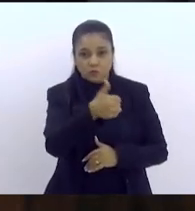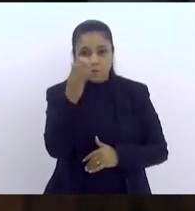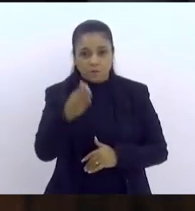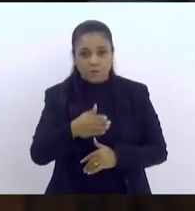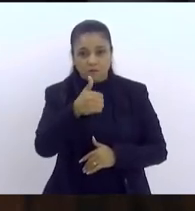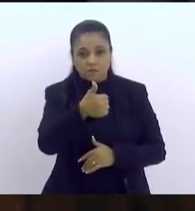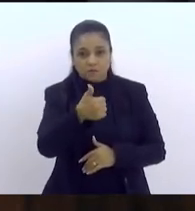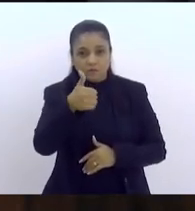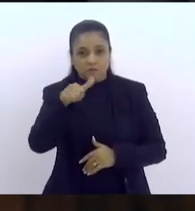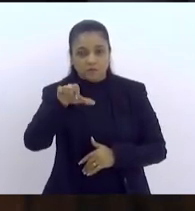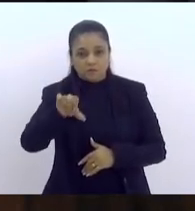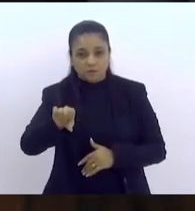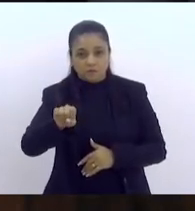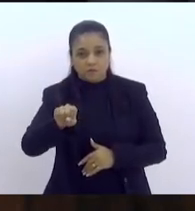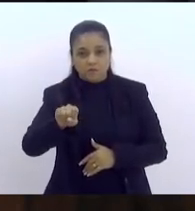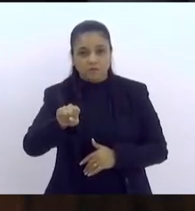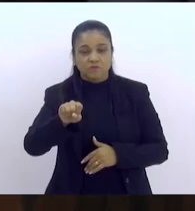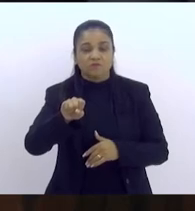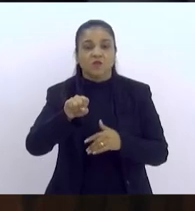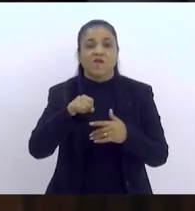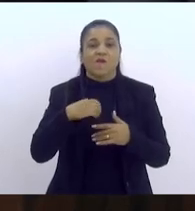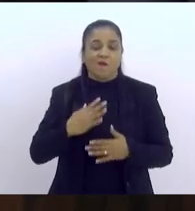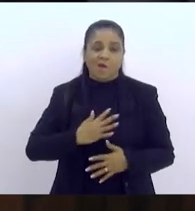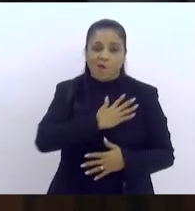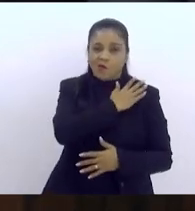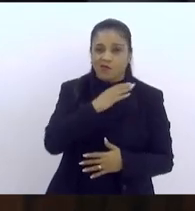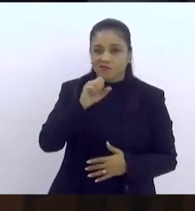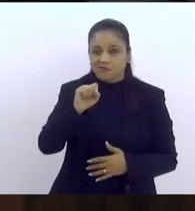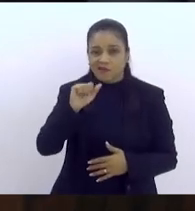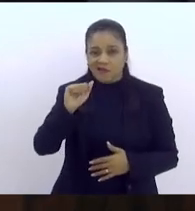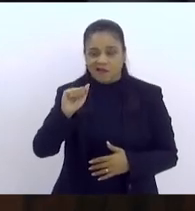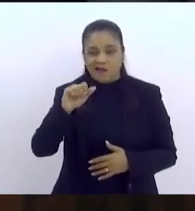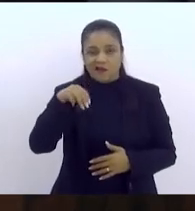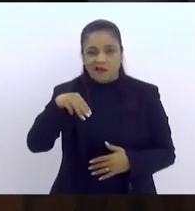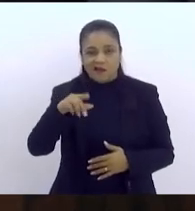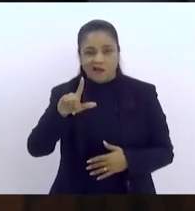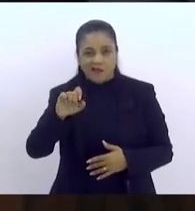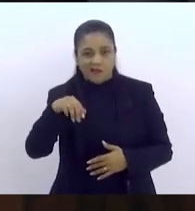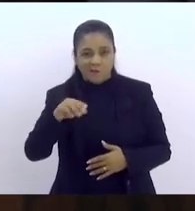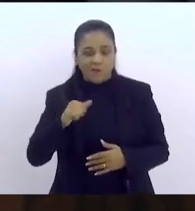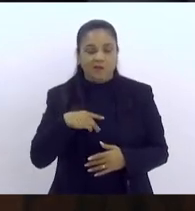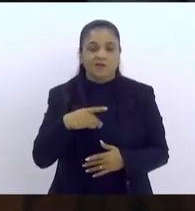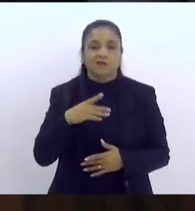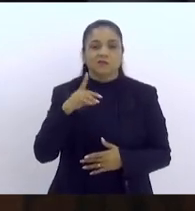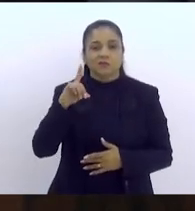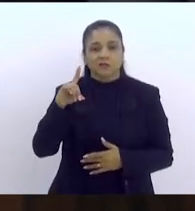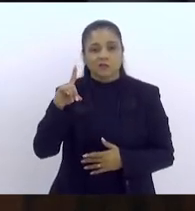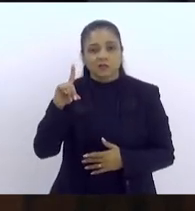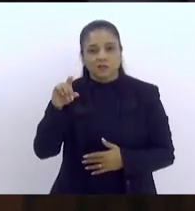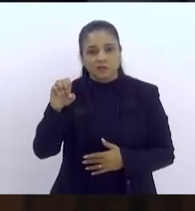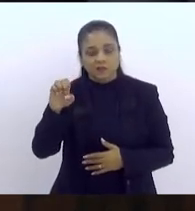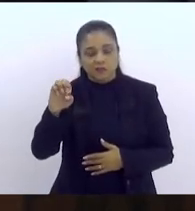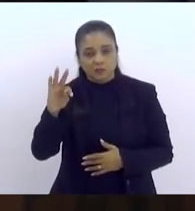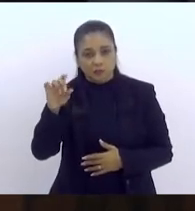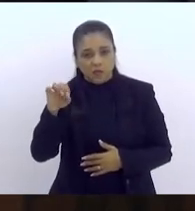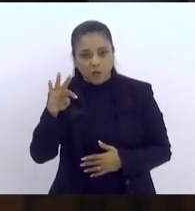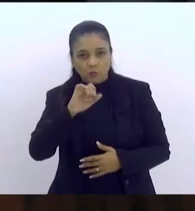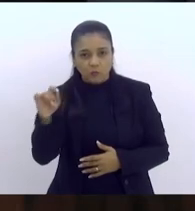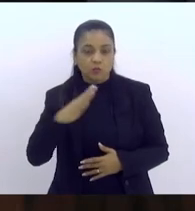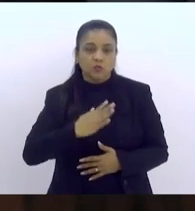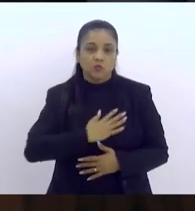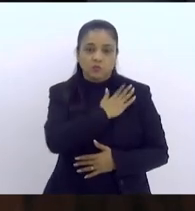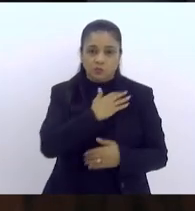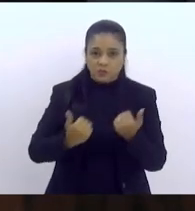2181/2018, de autoria dos deputados Coronel Salema, Dr. Deodalto, Valdeci da Saúde, Subtenente Bernardo,